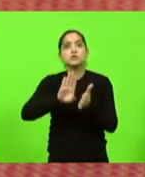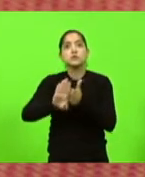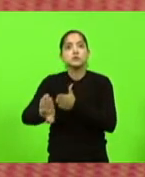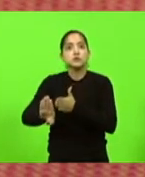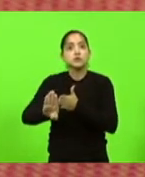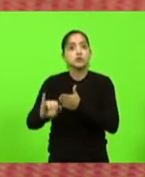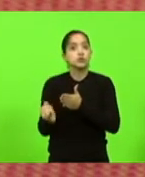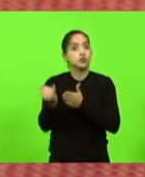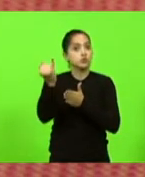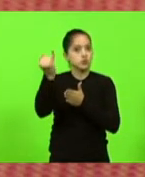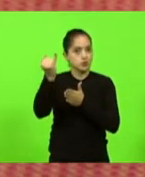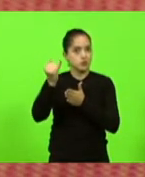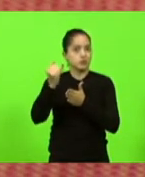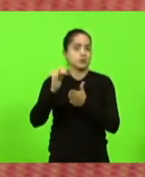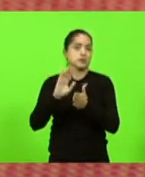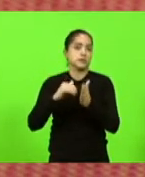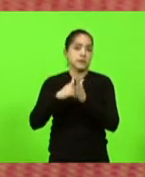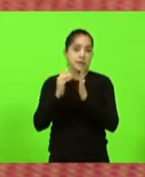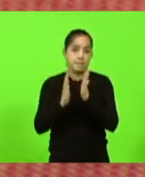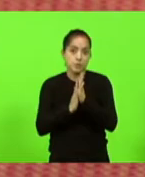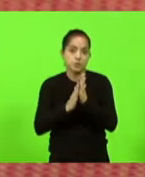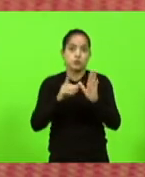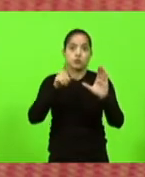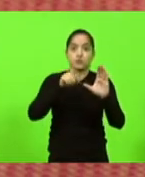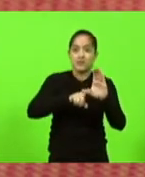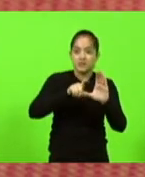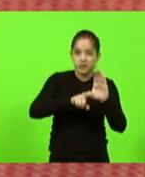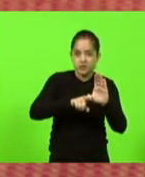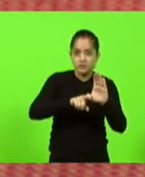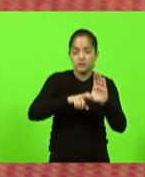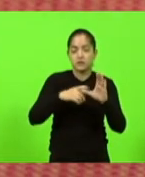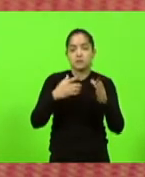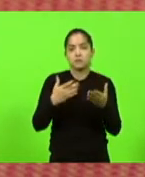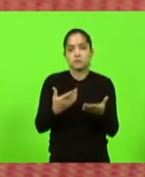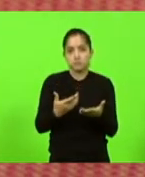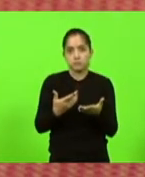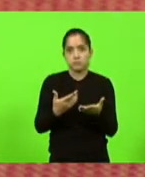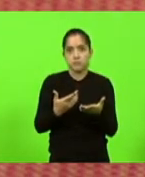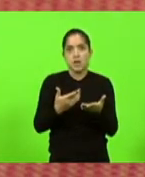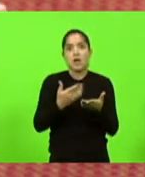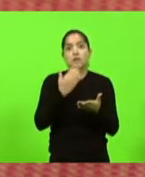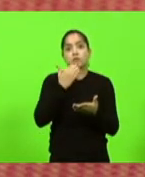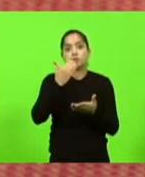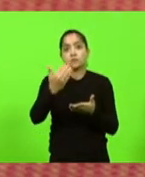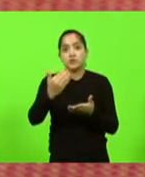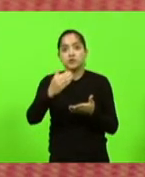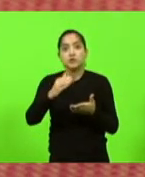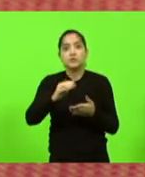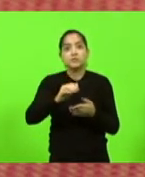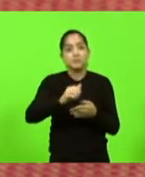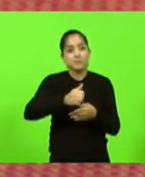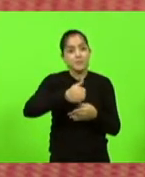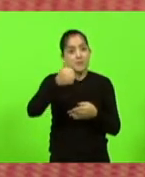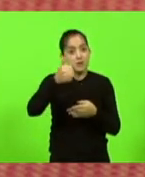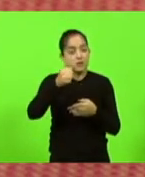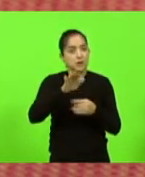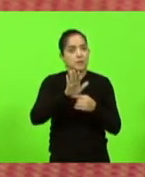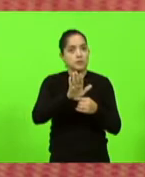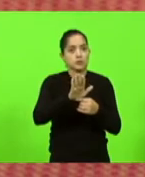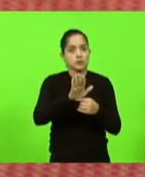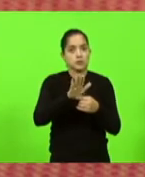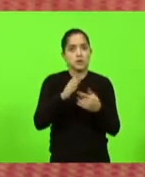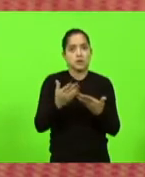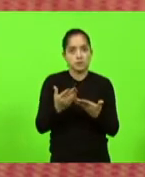dos juros da multa, da dívida, dos juros. Eu fiz um requerimento para melhorar essa situação, para que